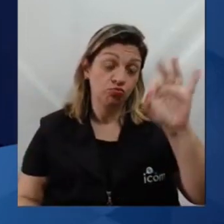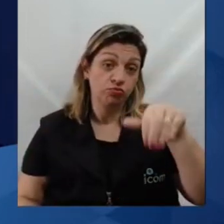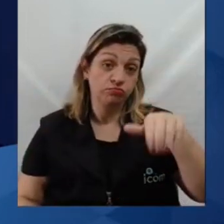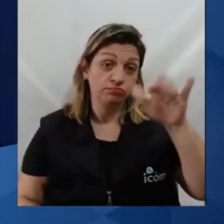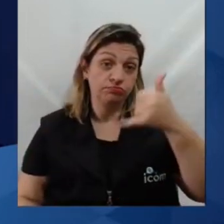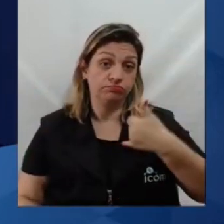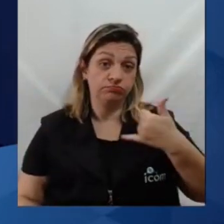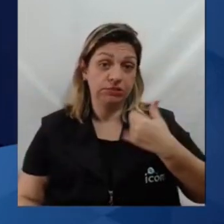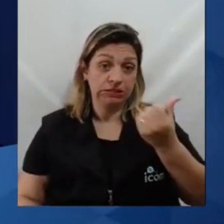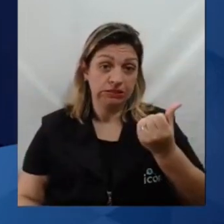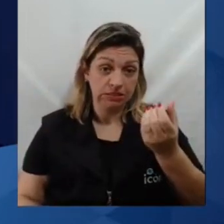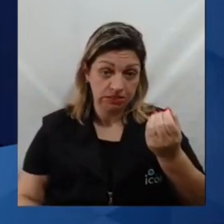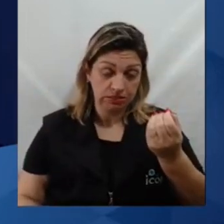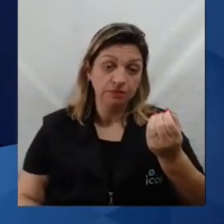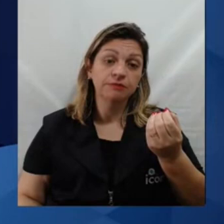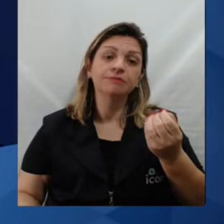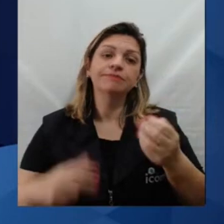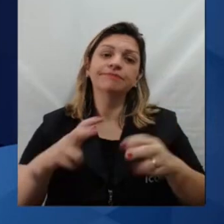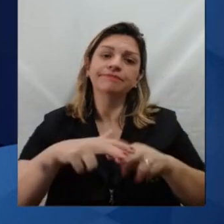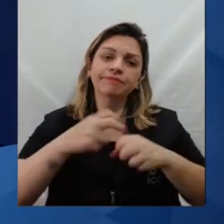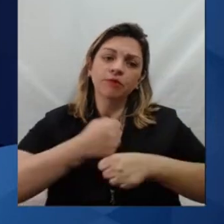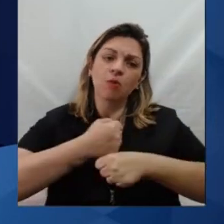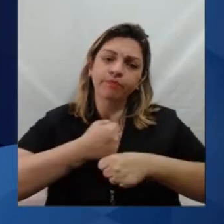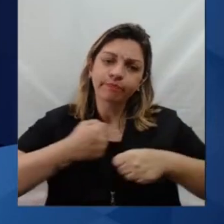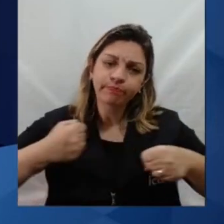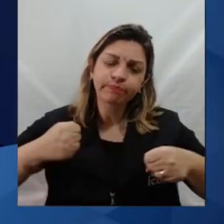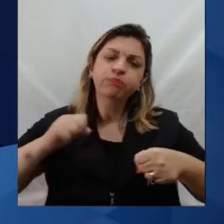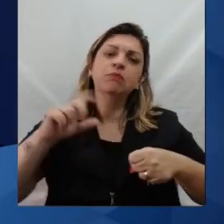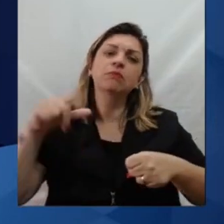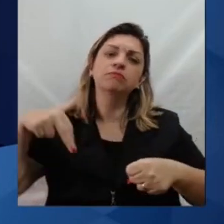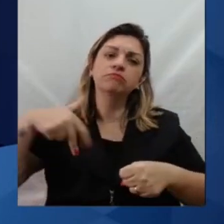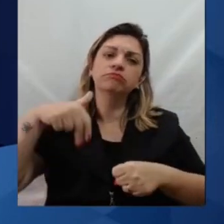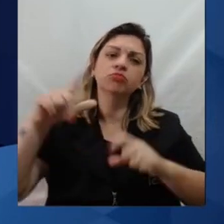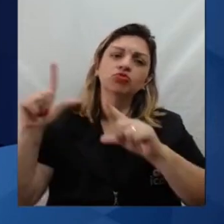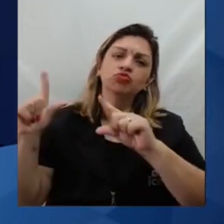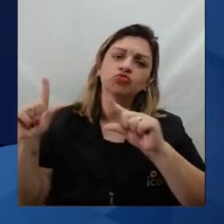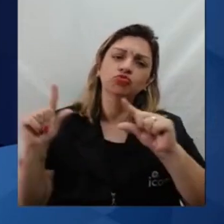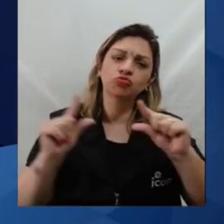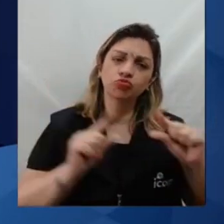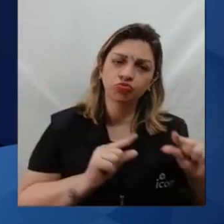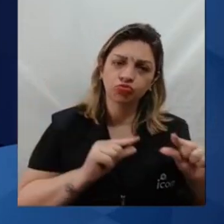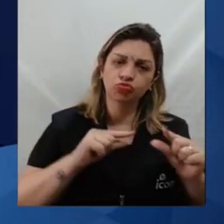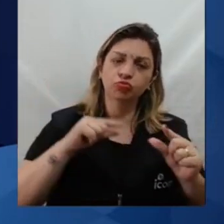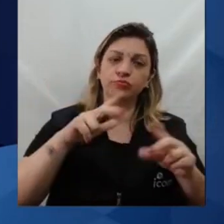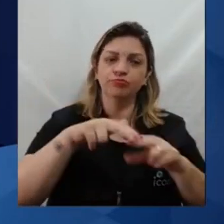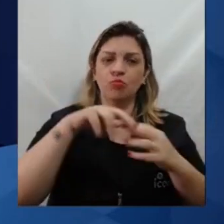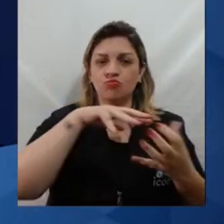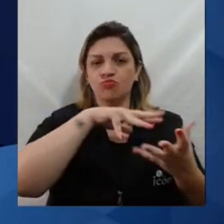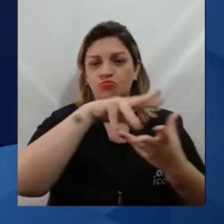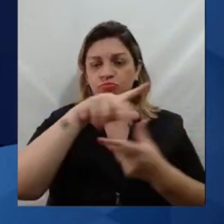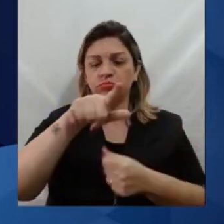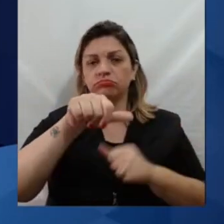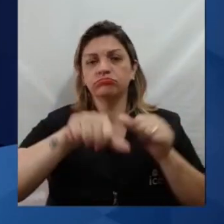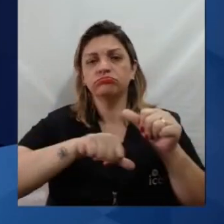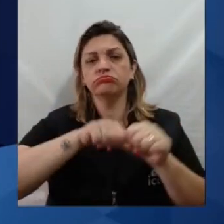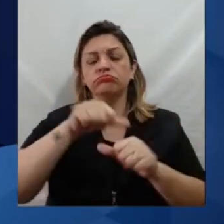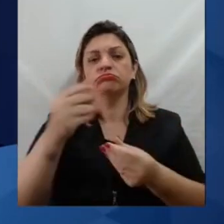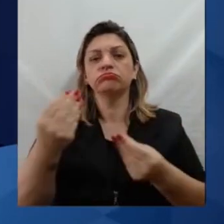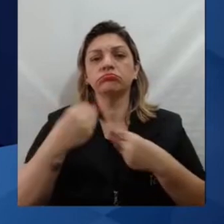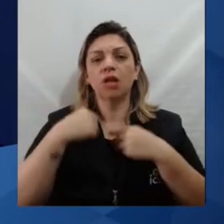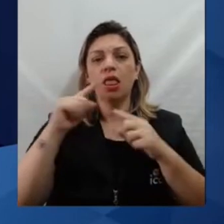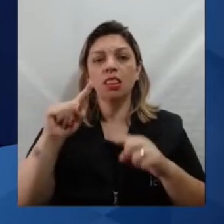desse sobrepeso e a redução da mobilidade da população mundial, isso vem se tornando um desafio para a saúde